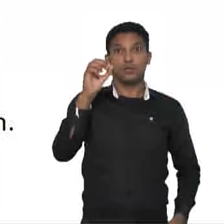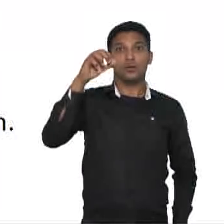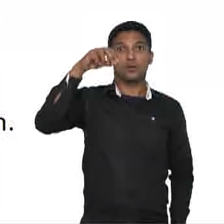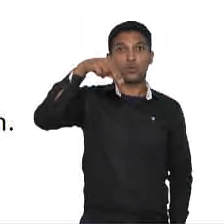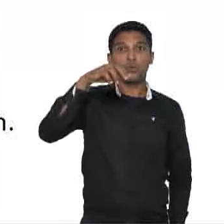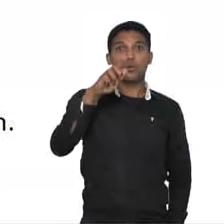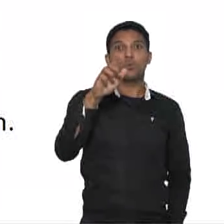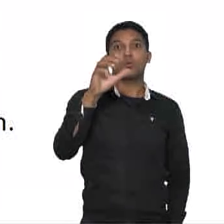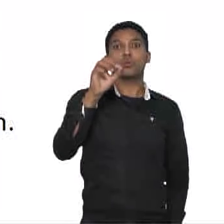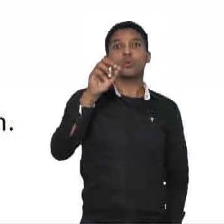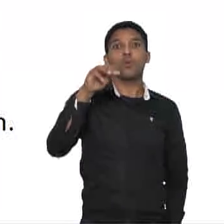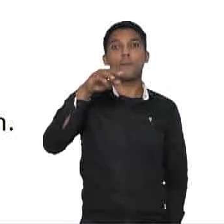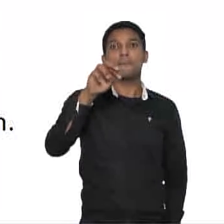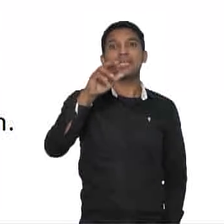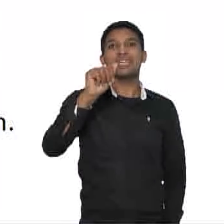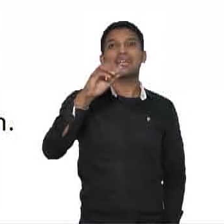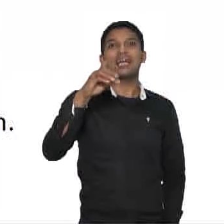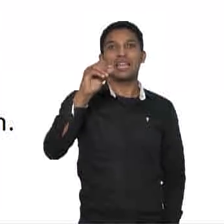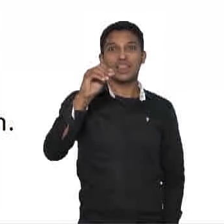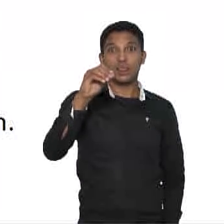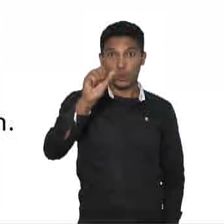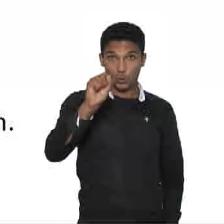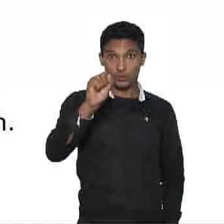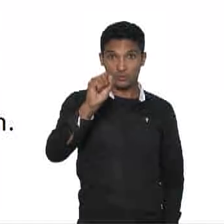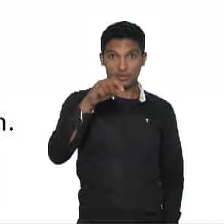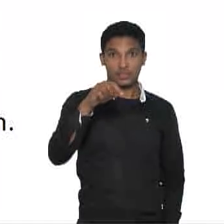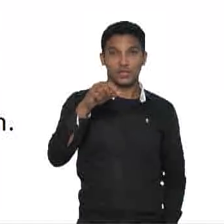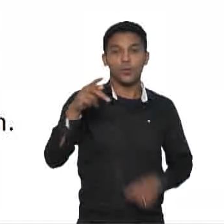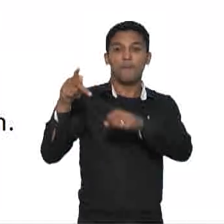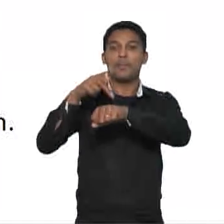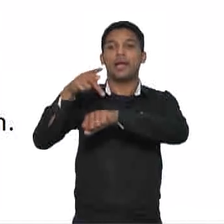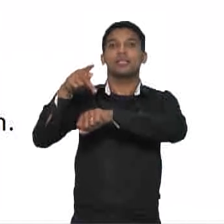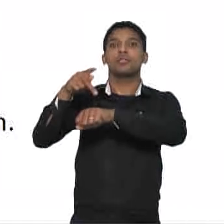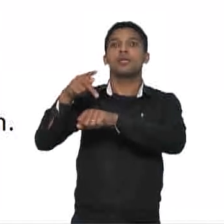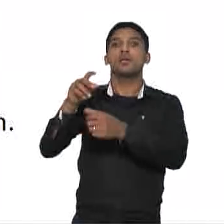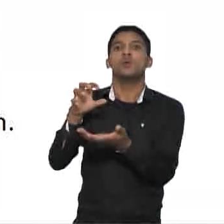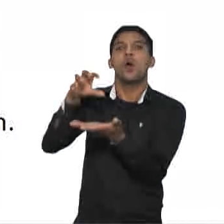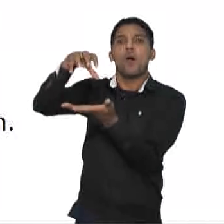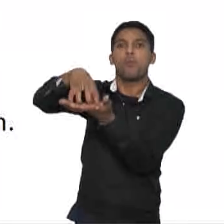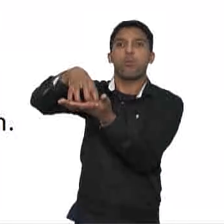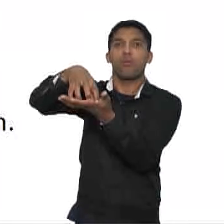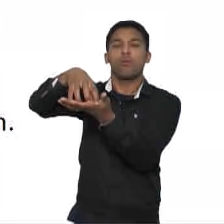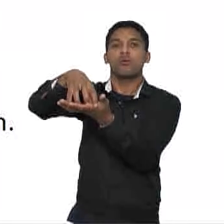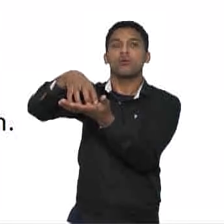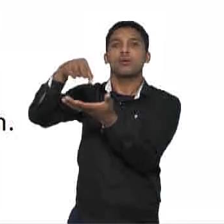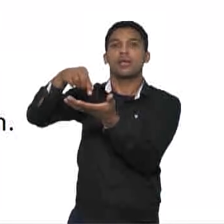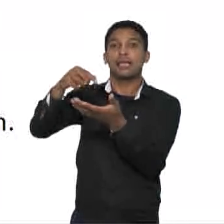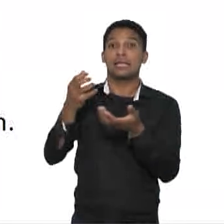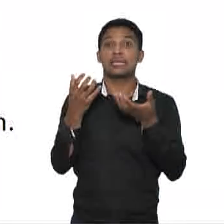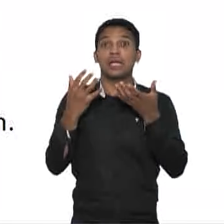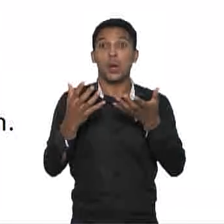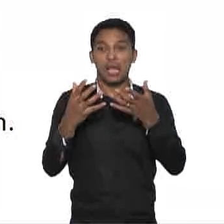buscando melhores ofertas e condições operacionais favoráveis que possibilitem a exploração dos